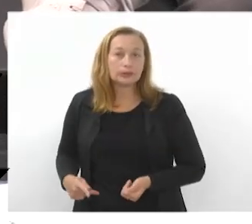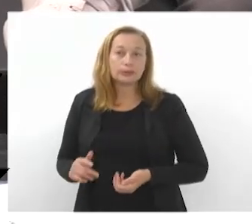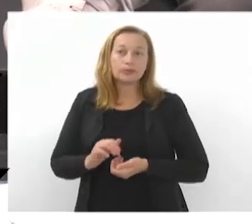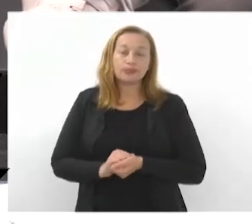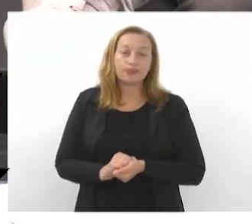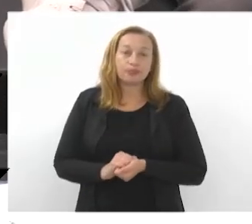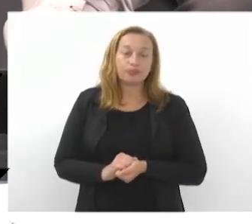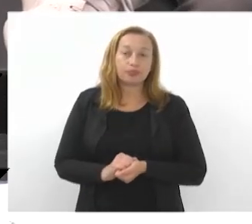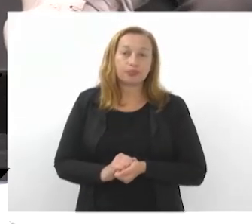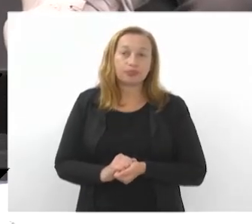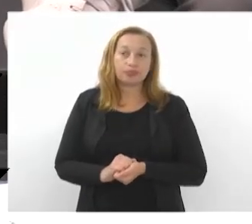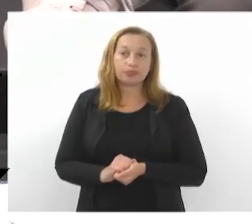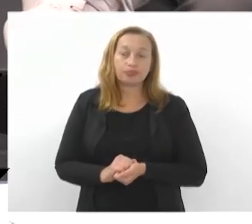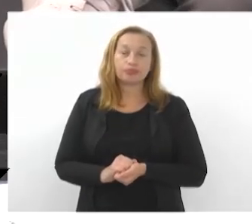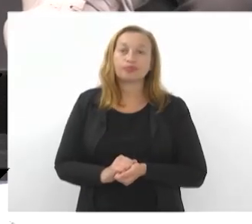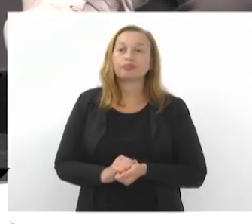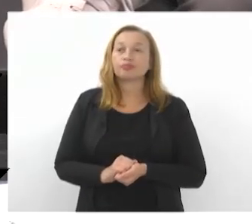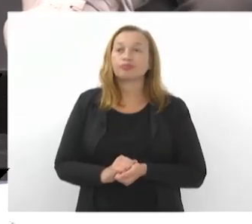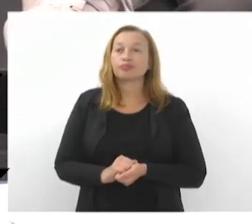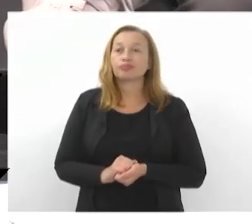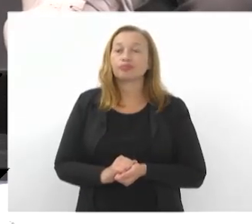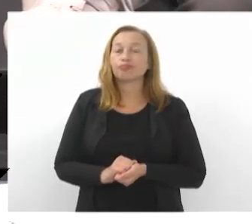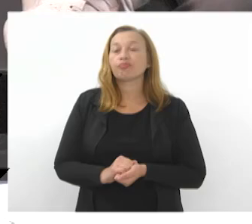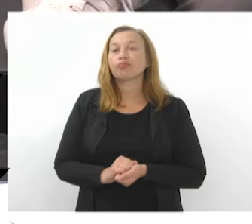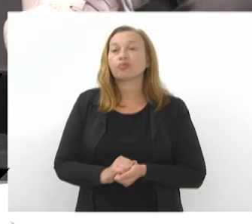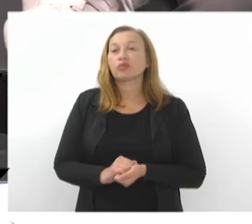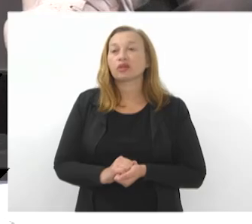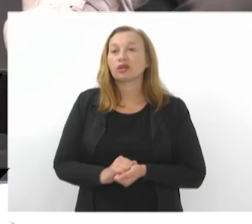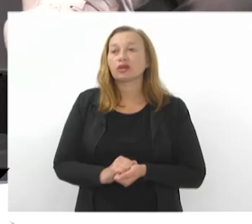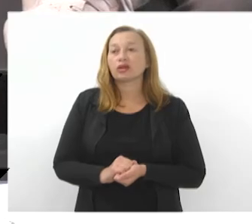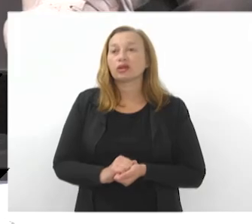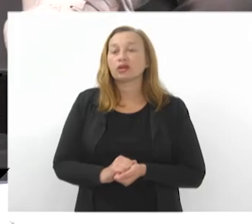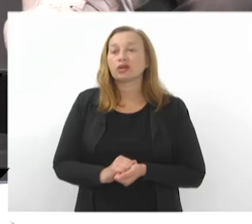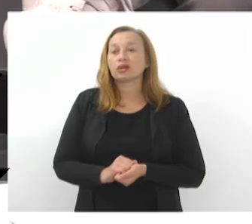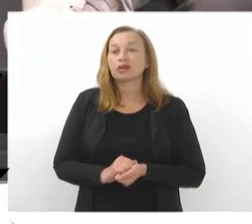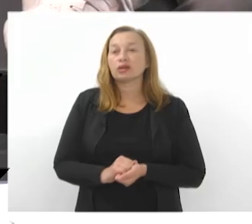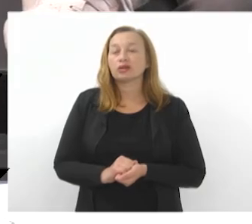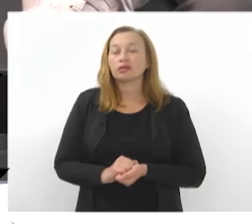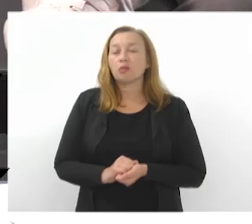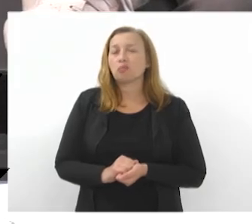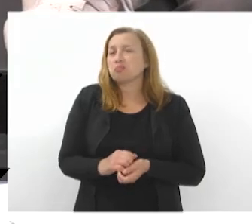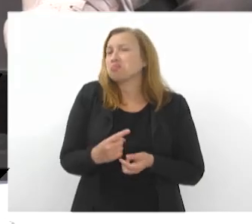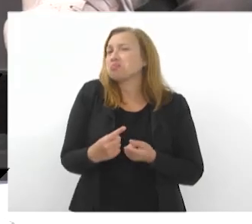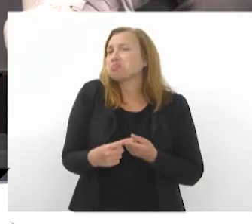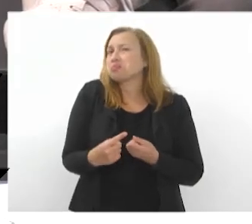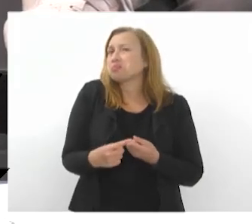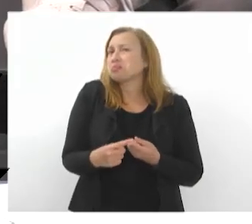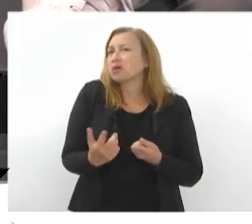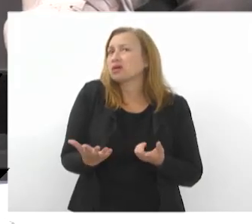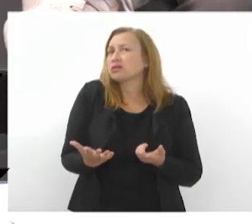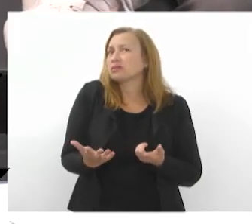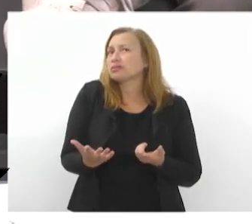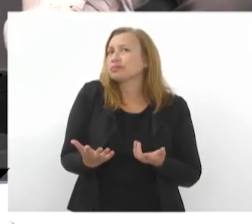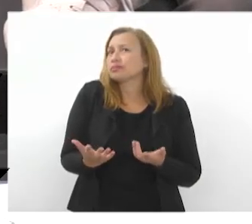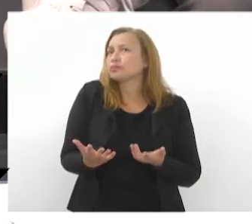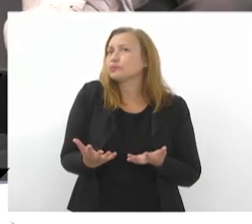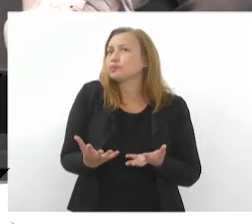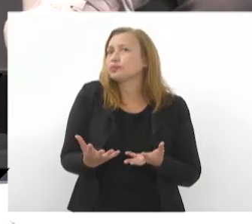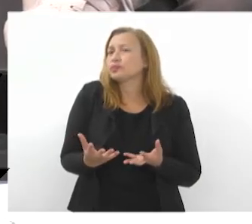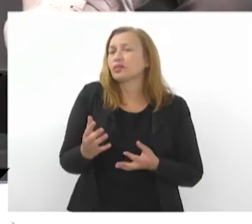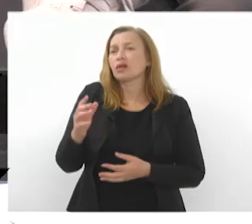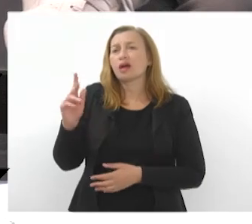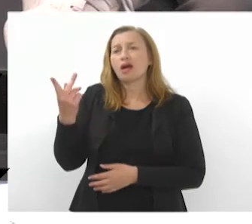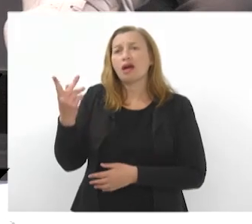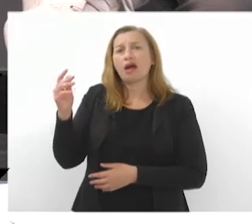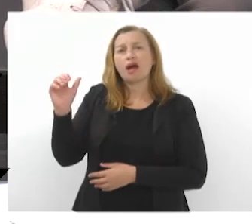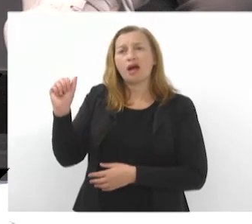gente vive um momento político muito sensível, né? Porque o Hamas,